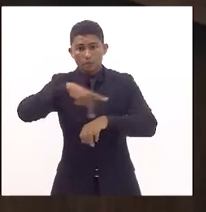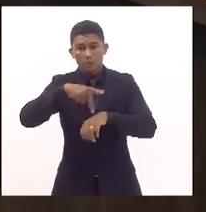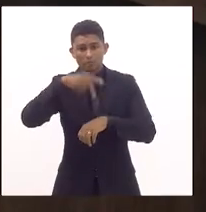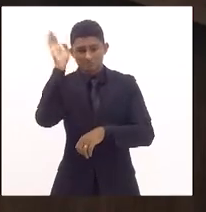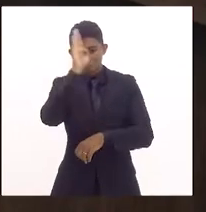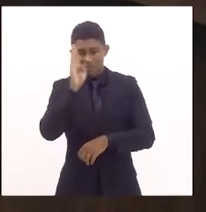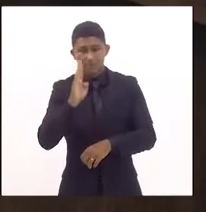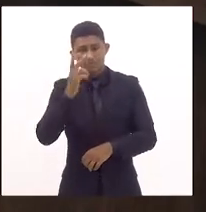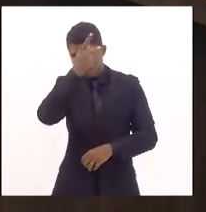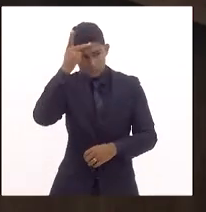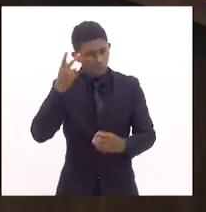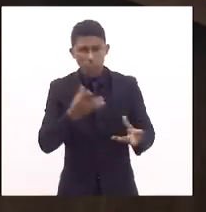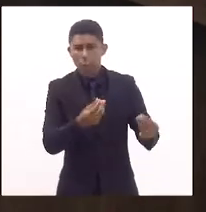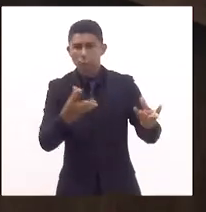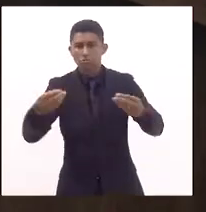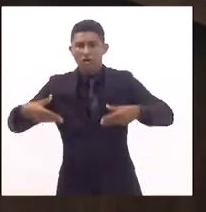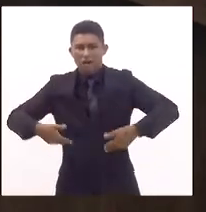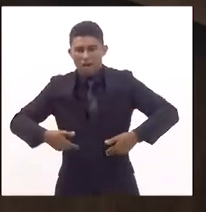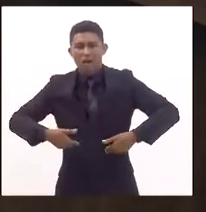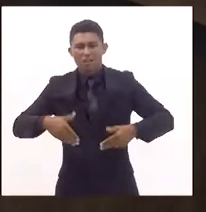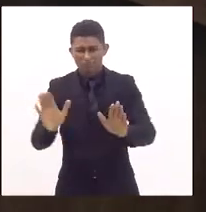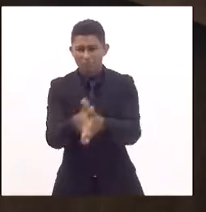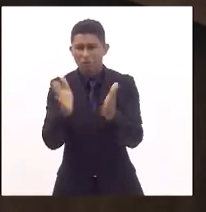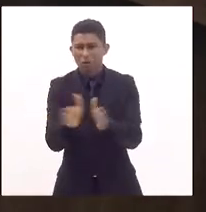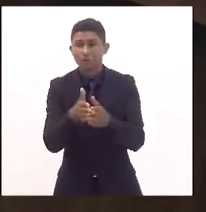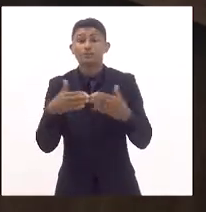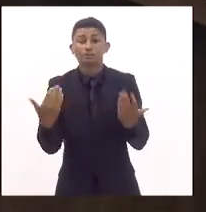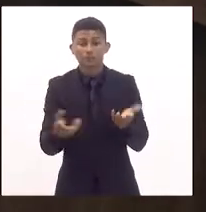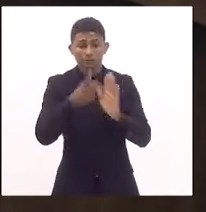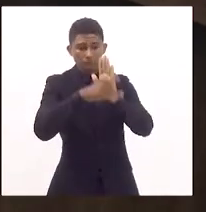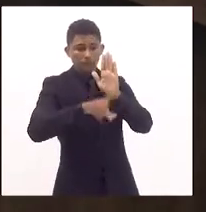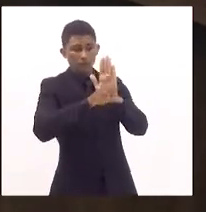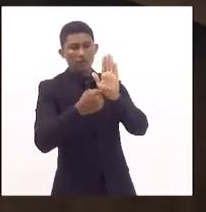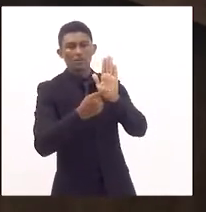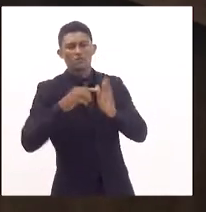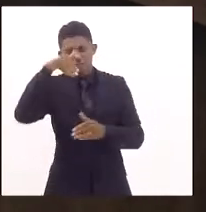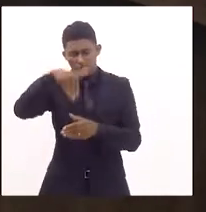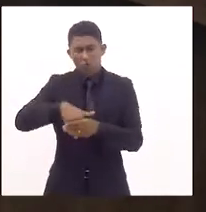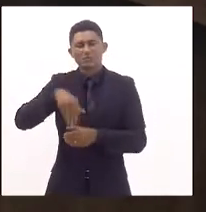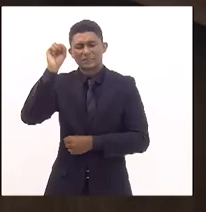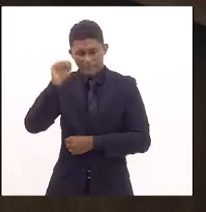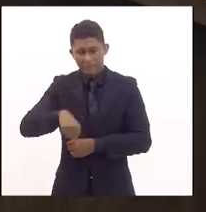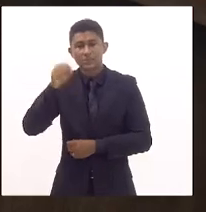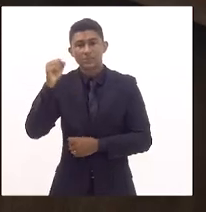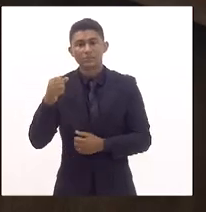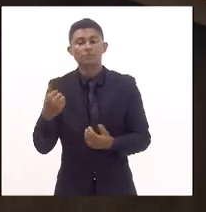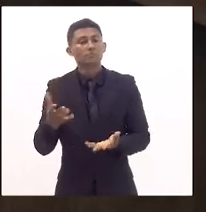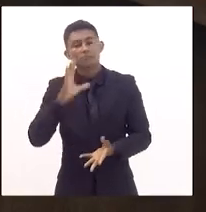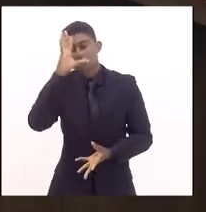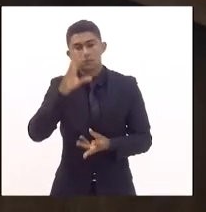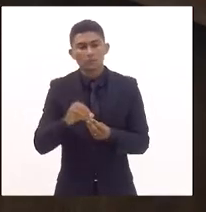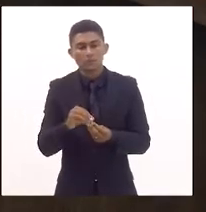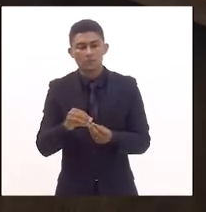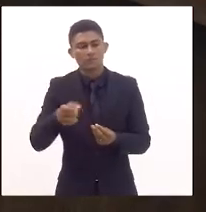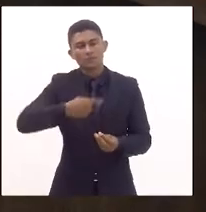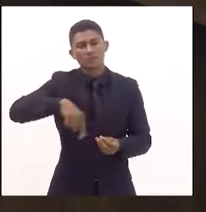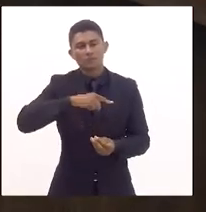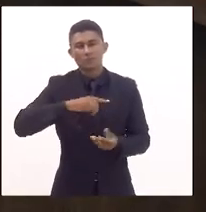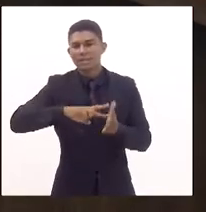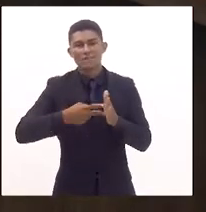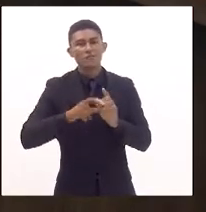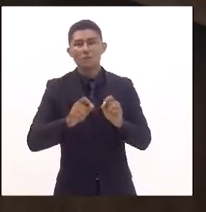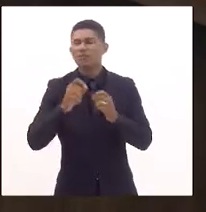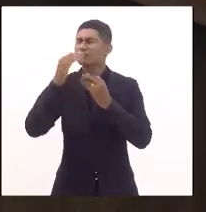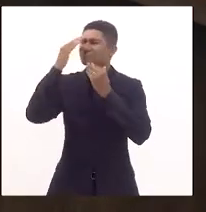Então, ao aplaudir esse projeto, a votar sim nesse projeto, Na verdade, a gente está dizendo muito obrigada a